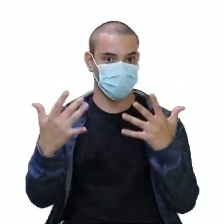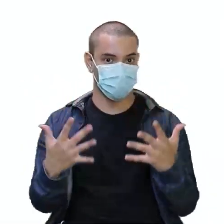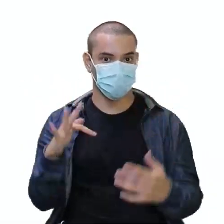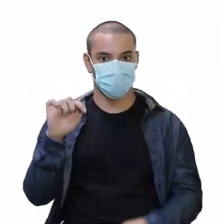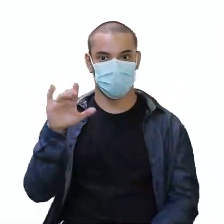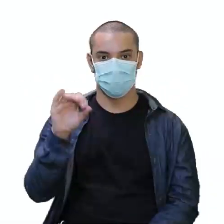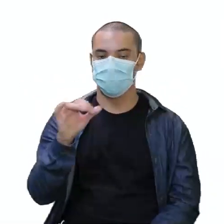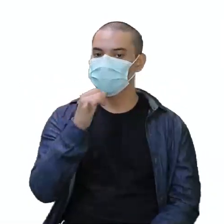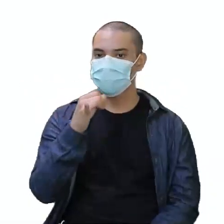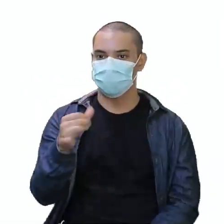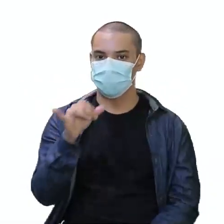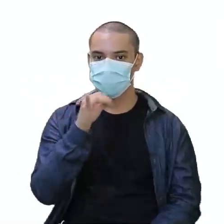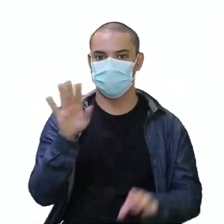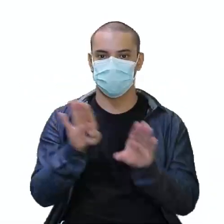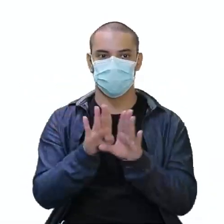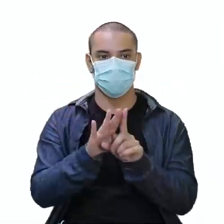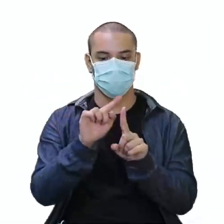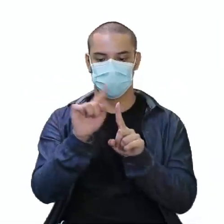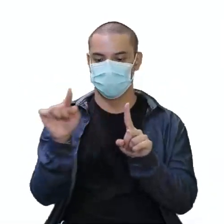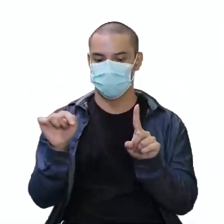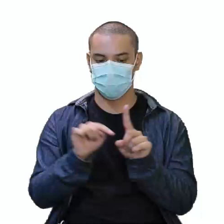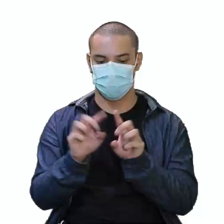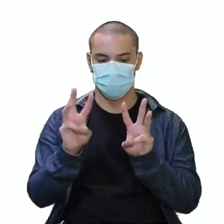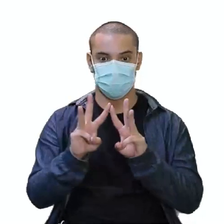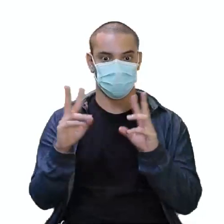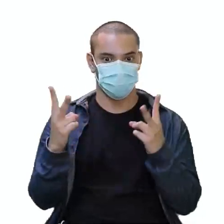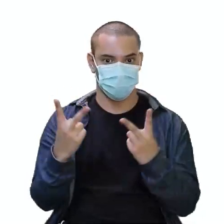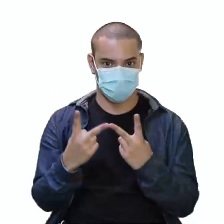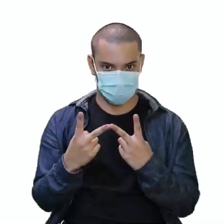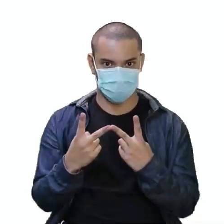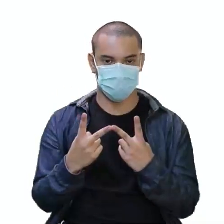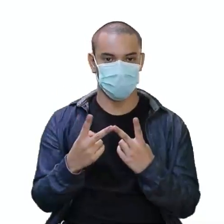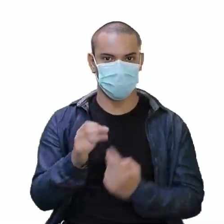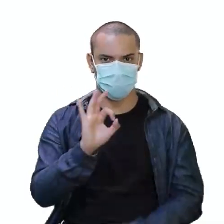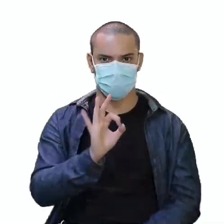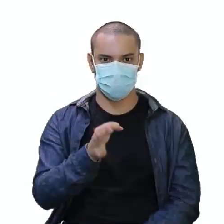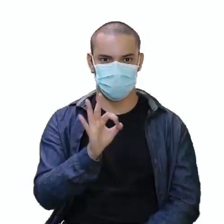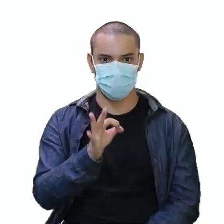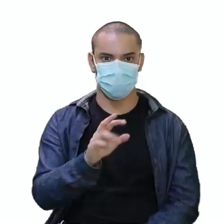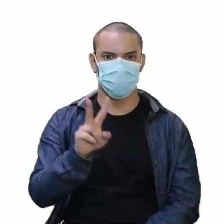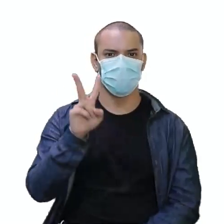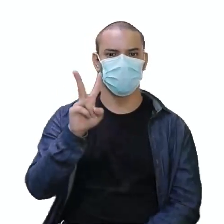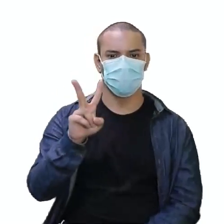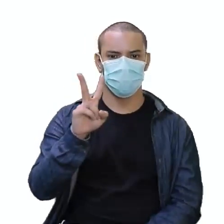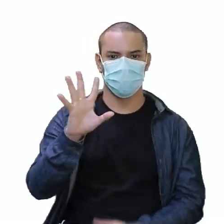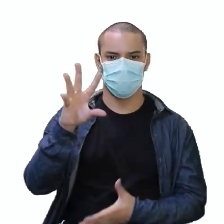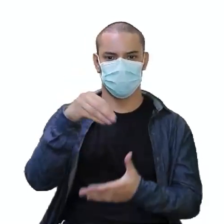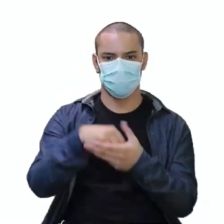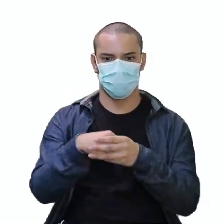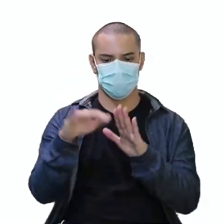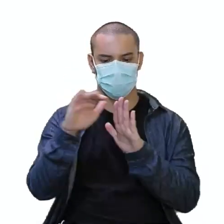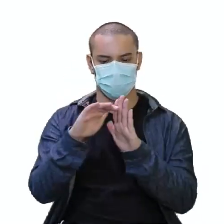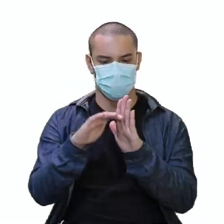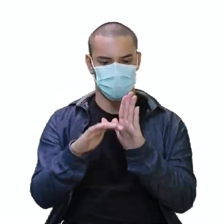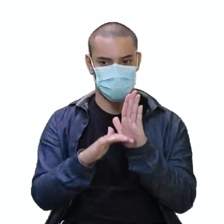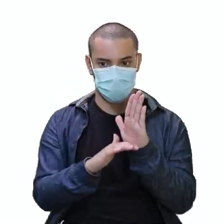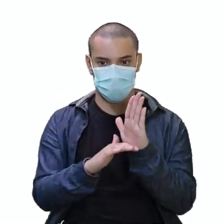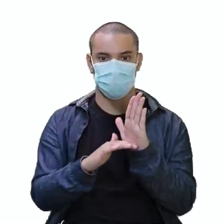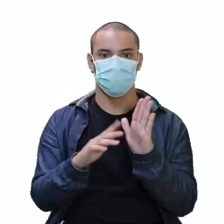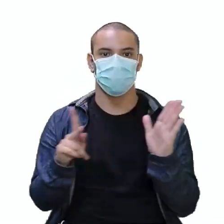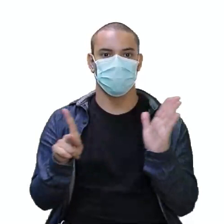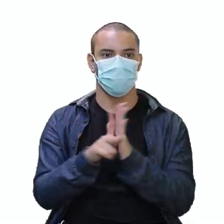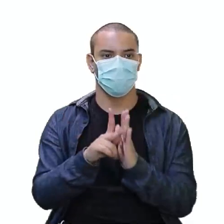de energia e o ciclo de matéria. Queridos, dois componentes, vamos dizer assim,